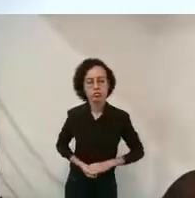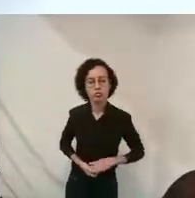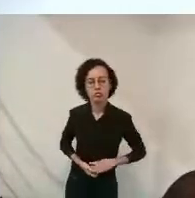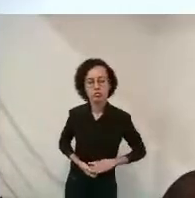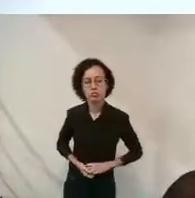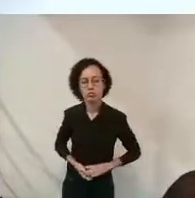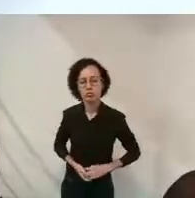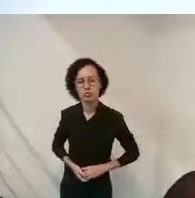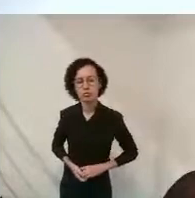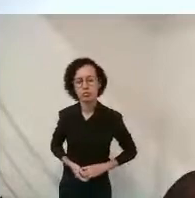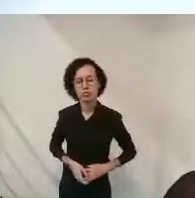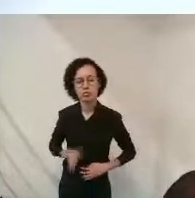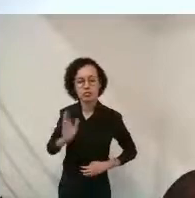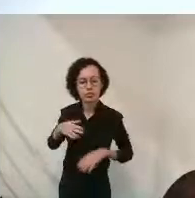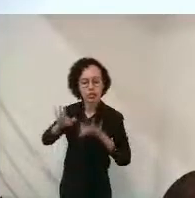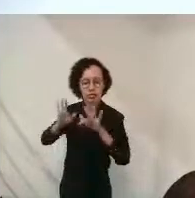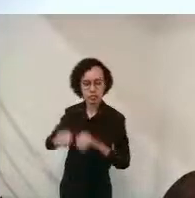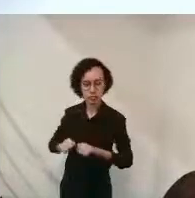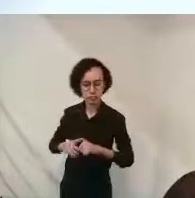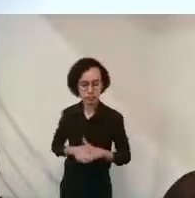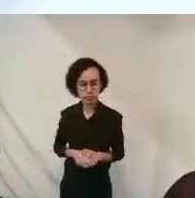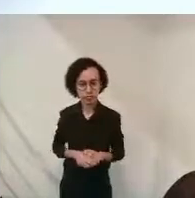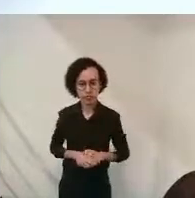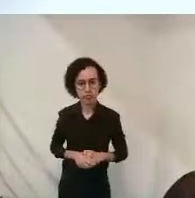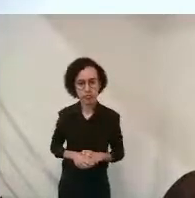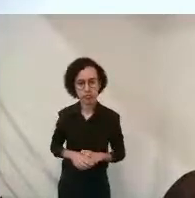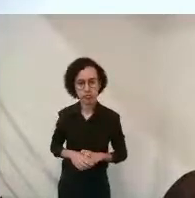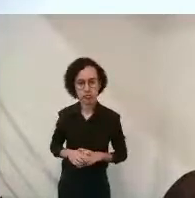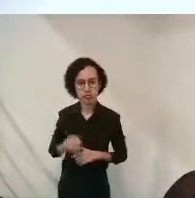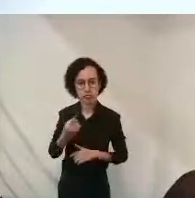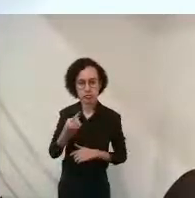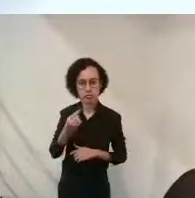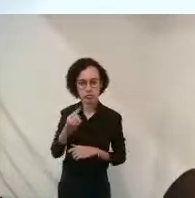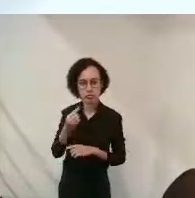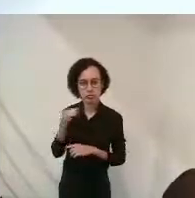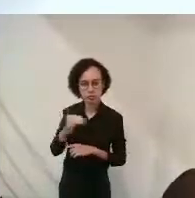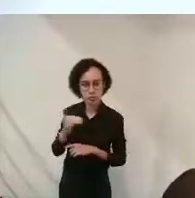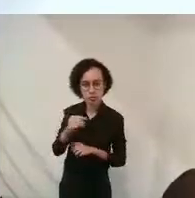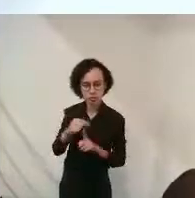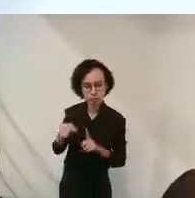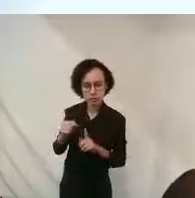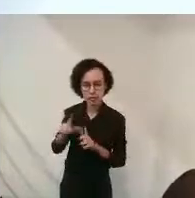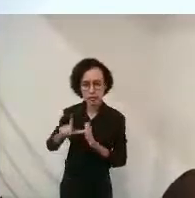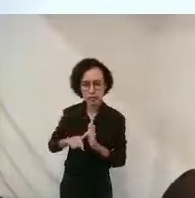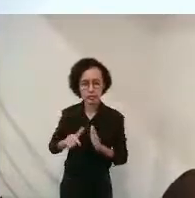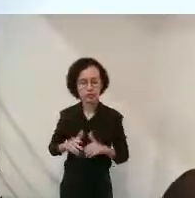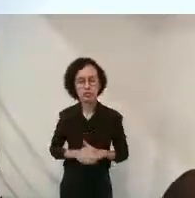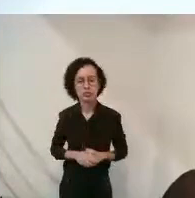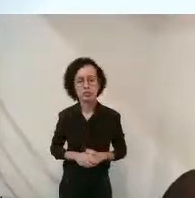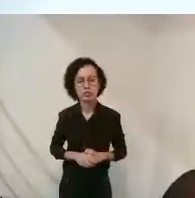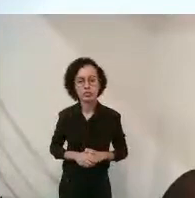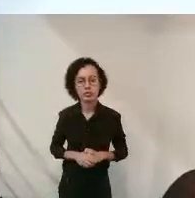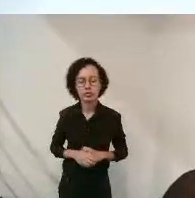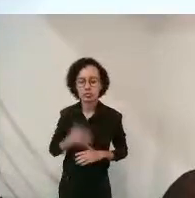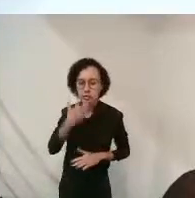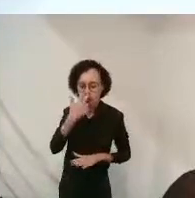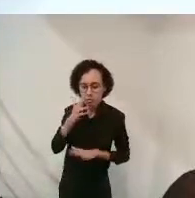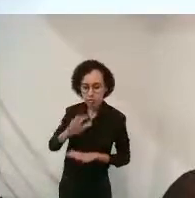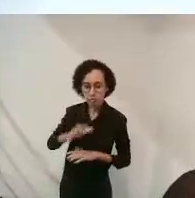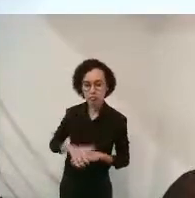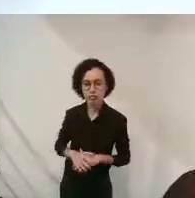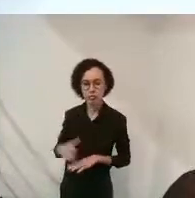E aqui, já finalizando, com 1 minuto e meio de atraso aqui só, que vai dar, me parece assim que